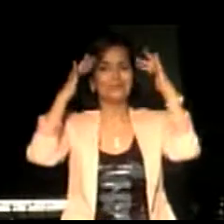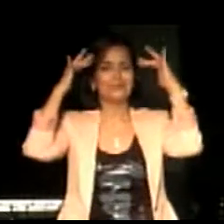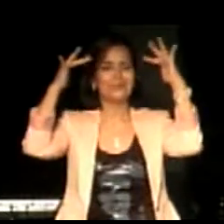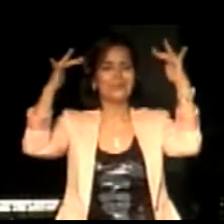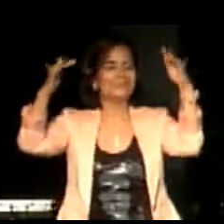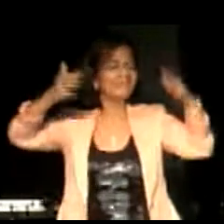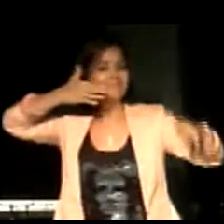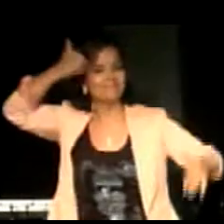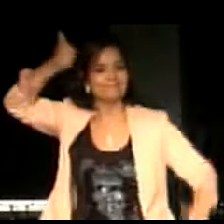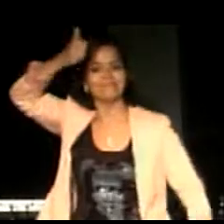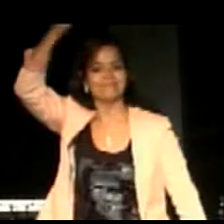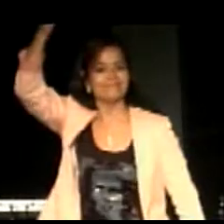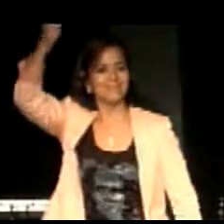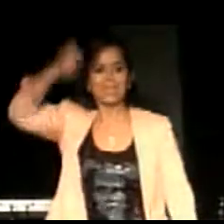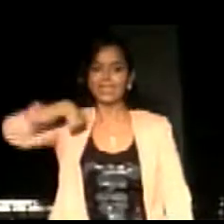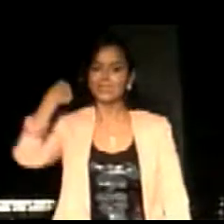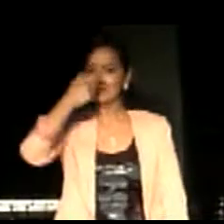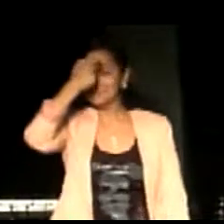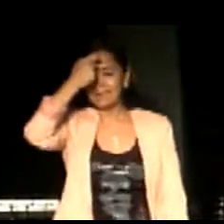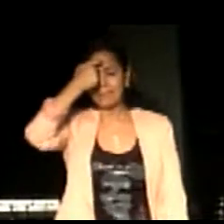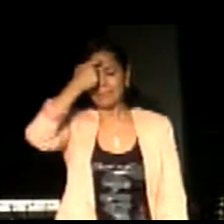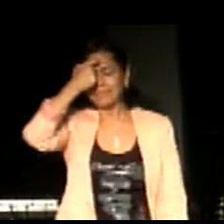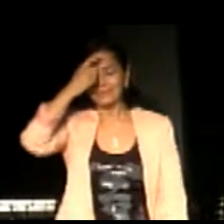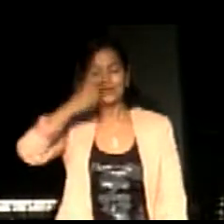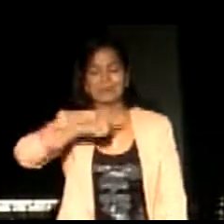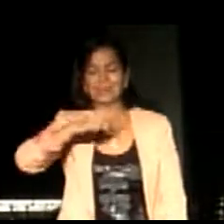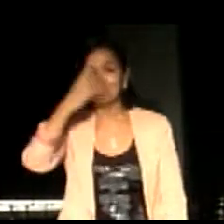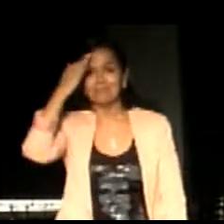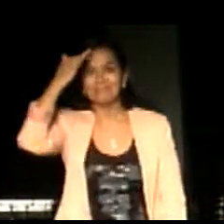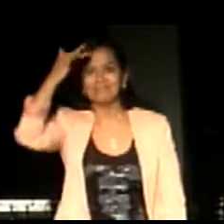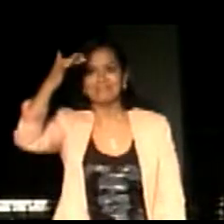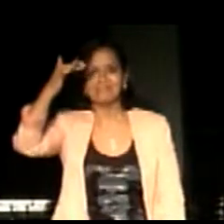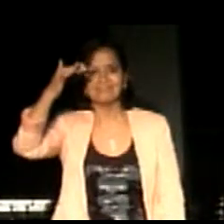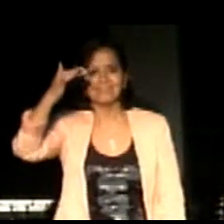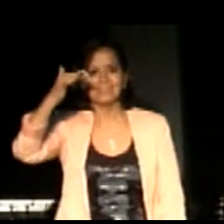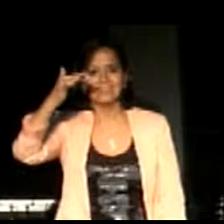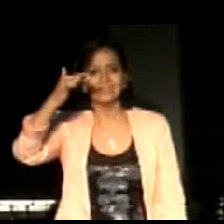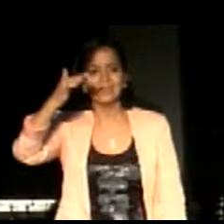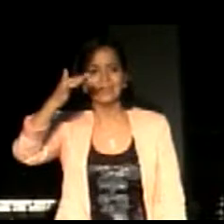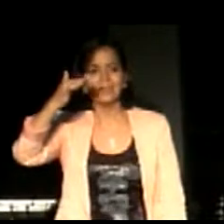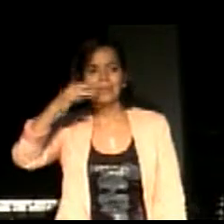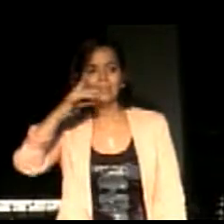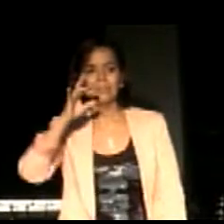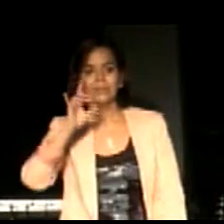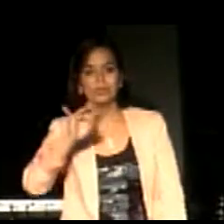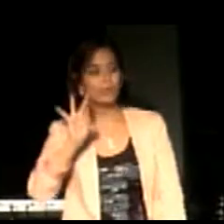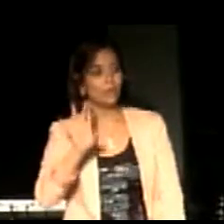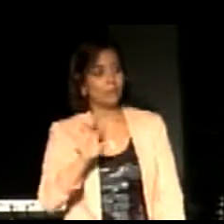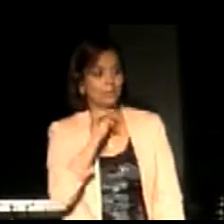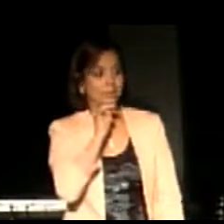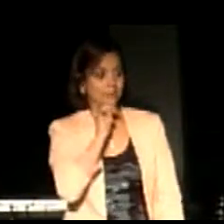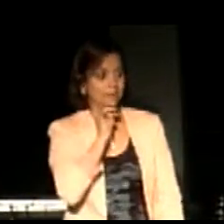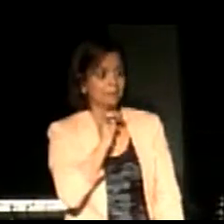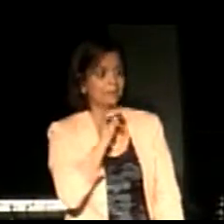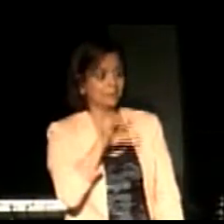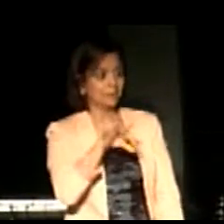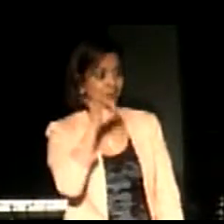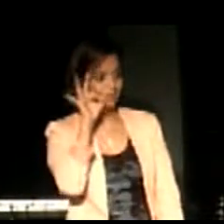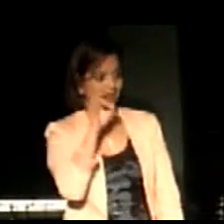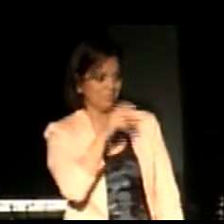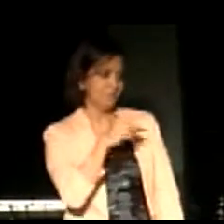inimaginável. A nossa mente não comporta isso. É só uma questão de opção, uma questão de